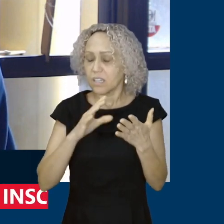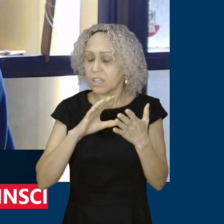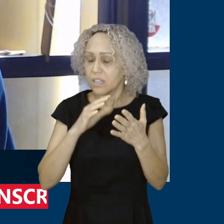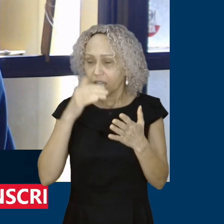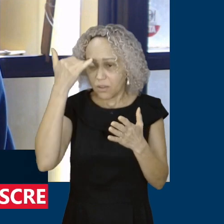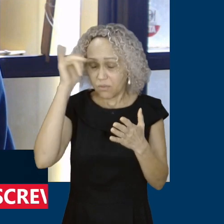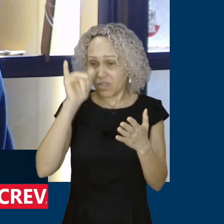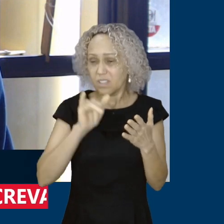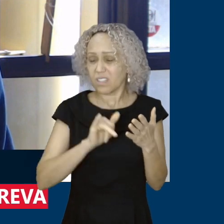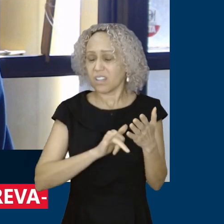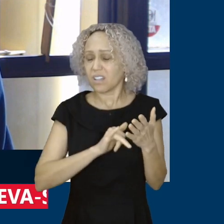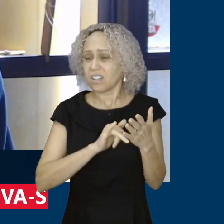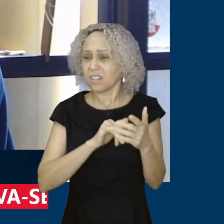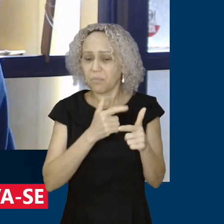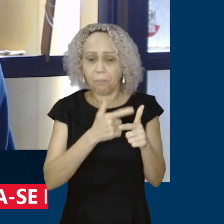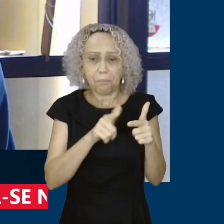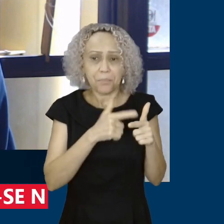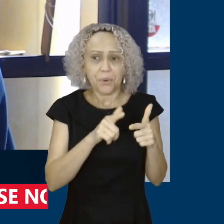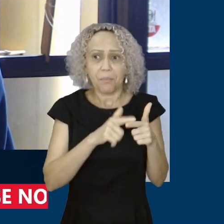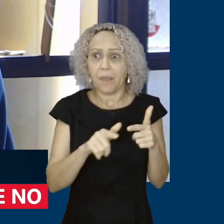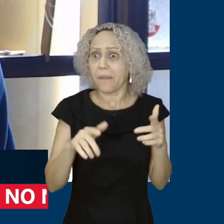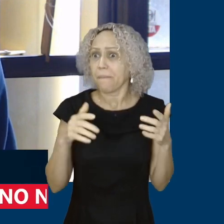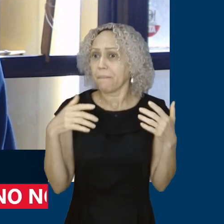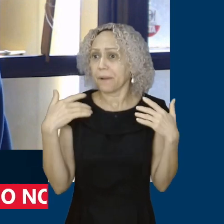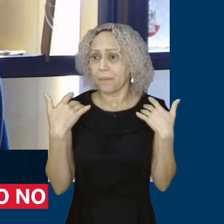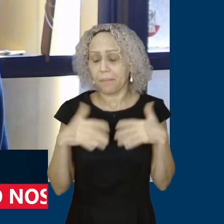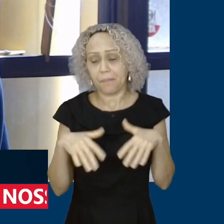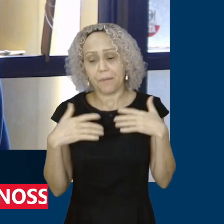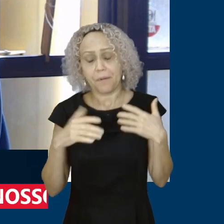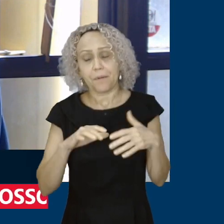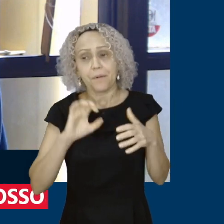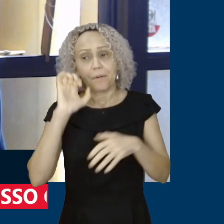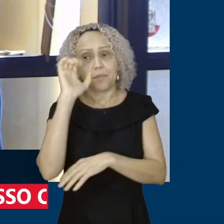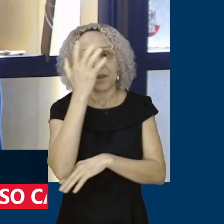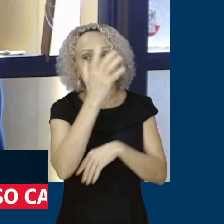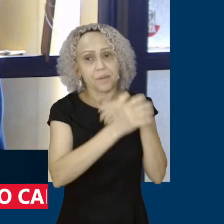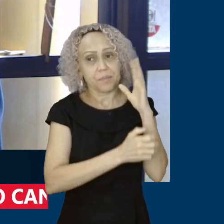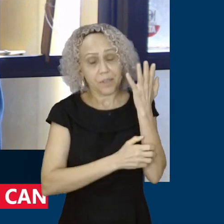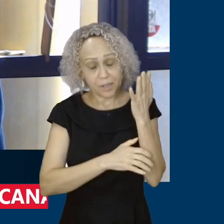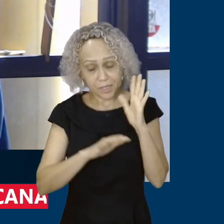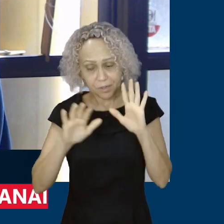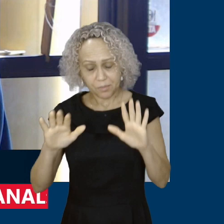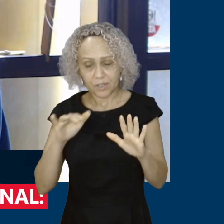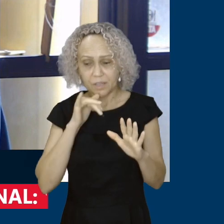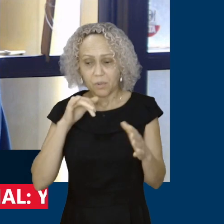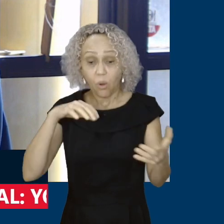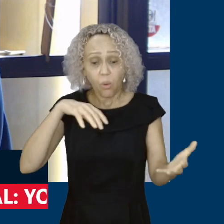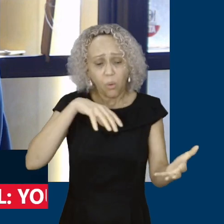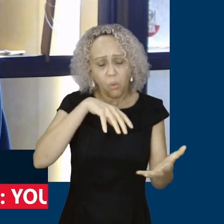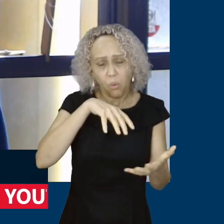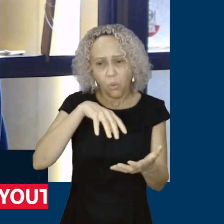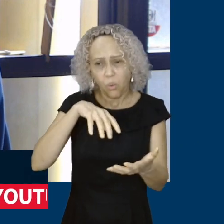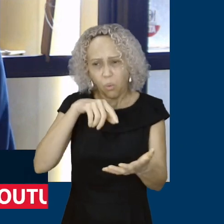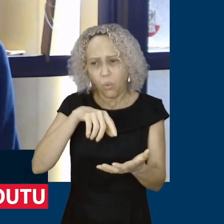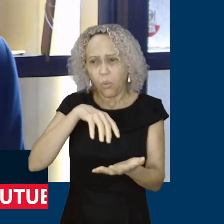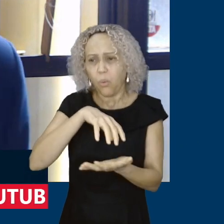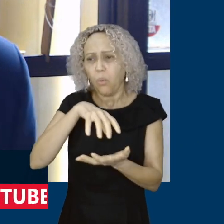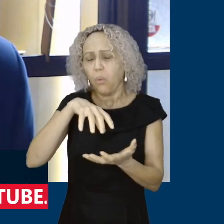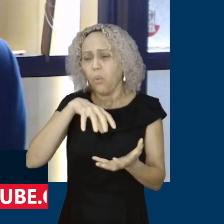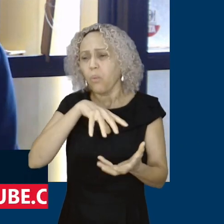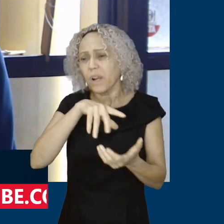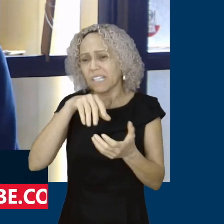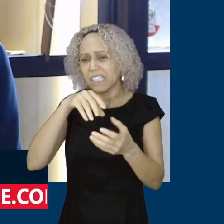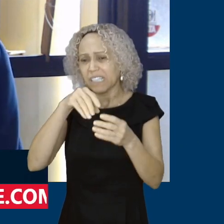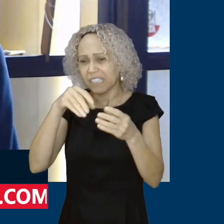planeta não aguenta. O planeta, de certa forma, aguenta, mas a vida do planeta, da forma como está colocado hoje, não se